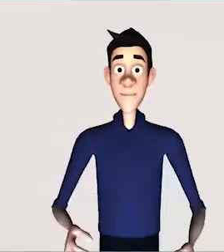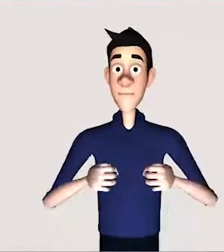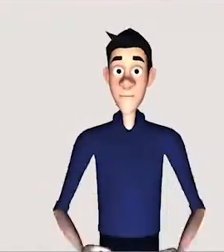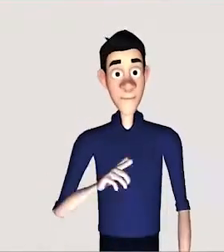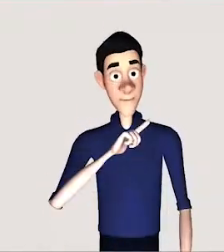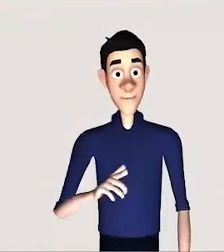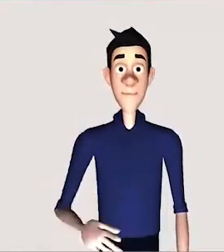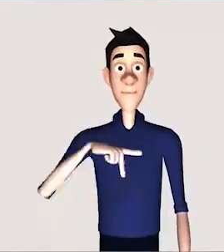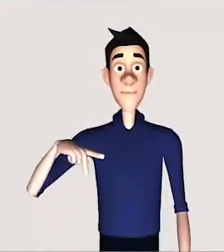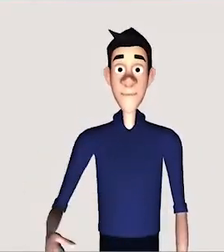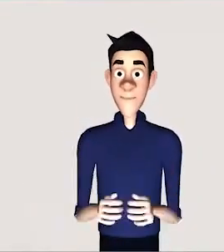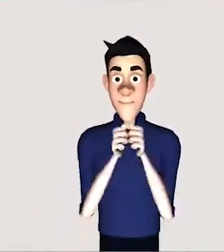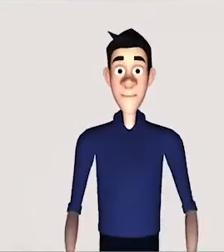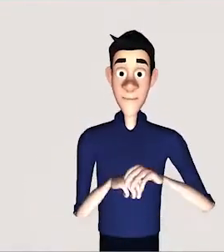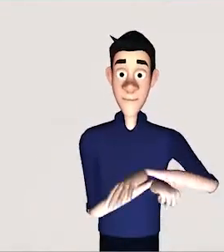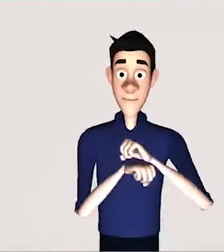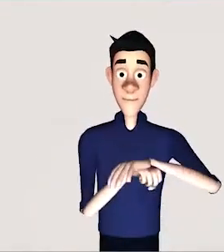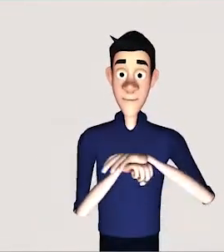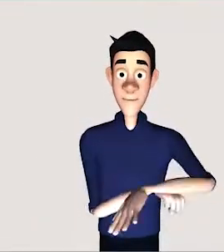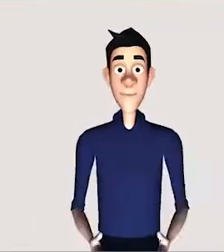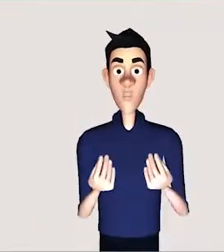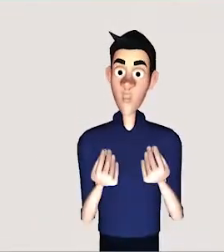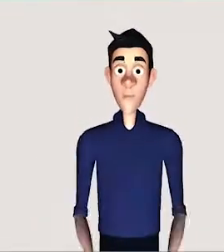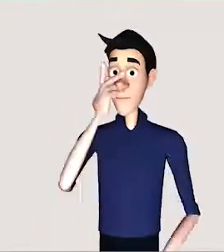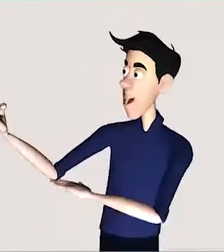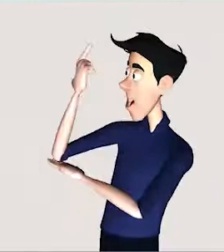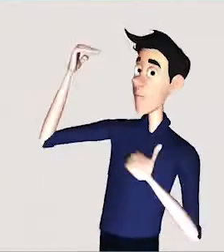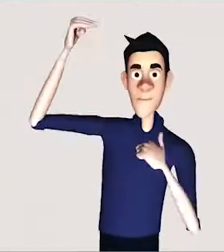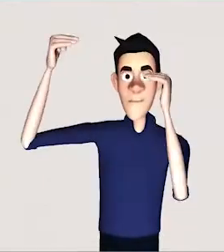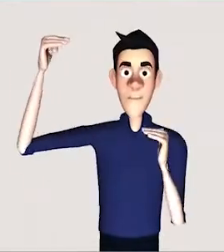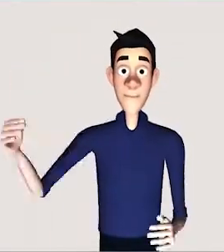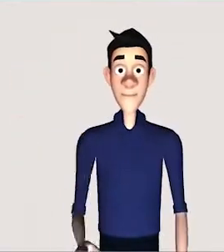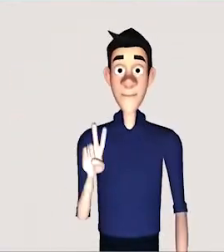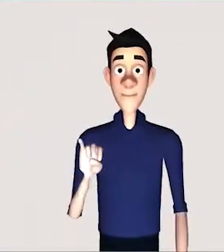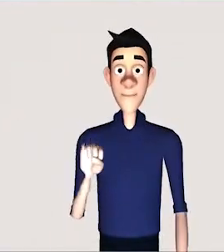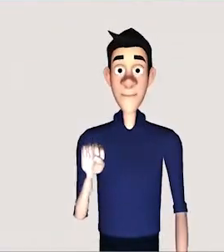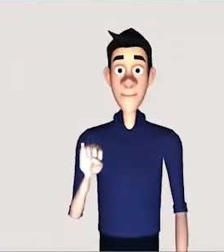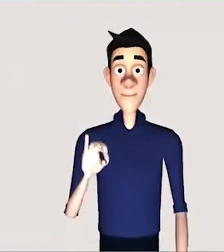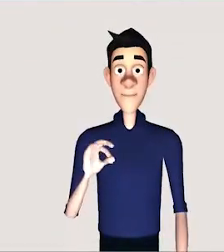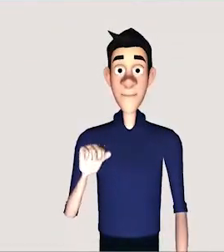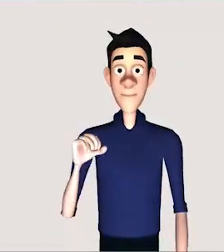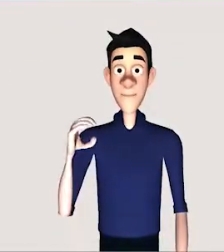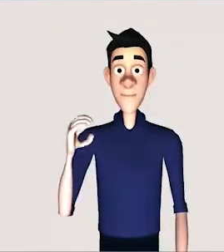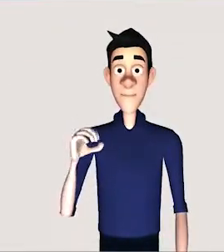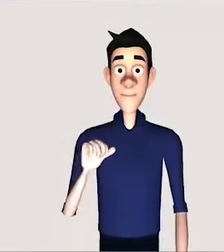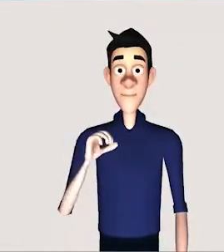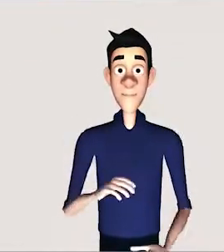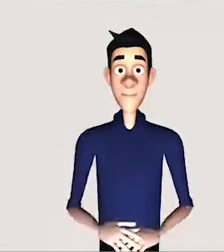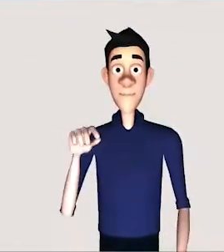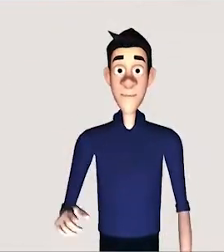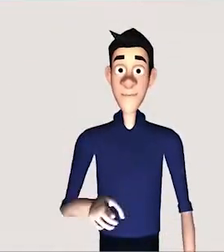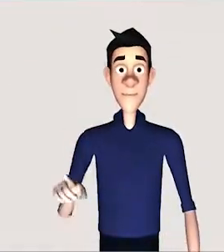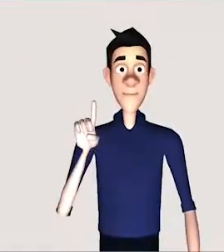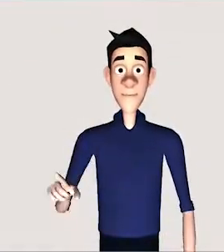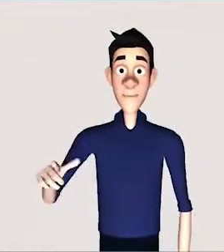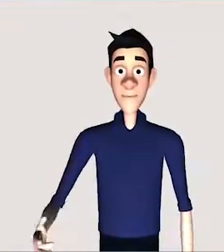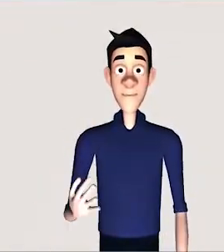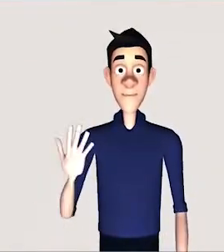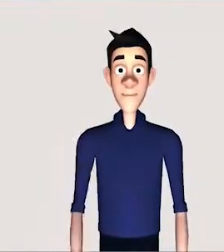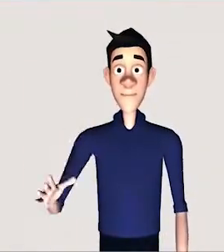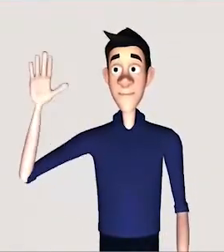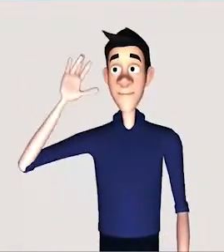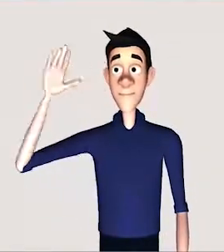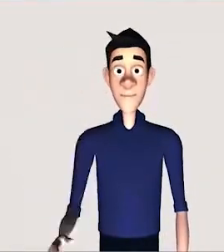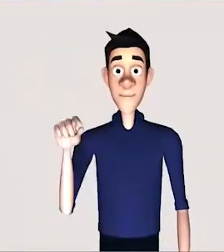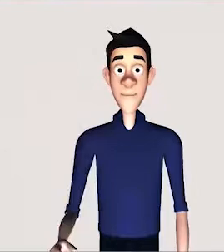gigantesco e está demorando para entrar porque todo mundo quer assinar, fica complicado de você conseguir a assinatura de todo mundo.